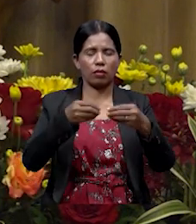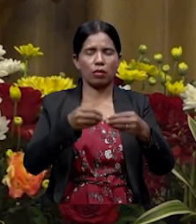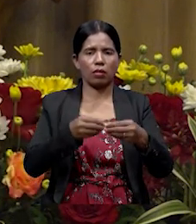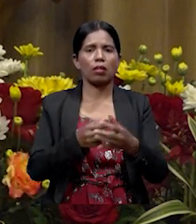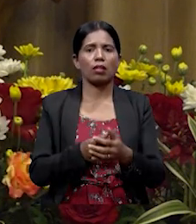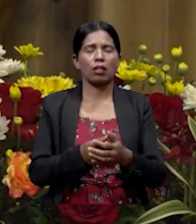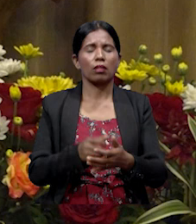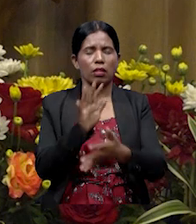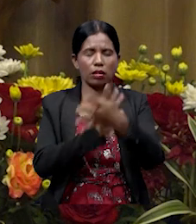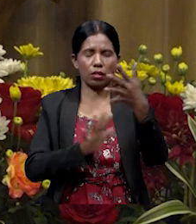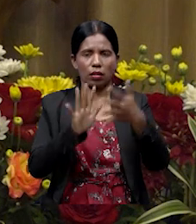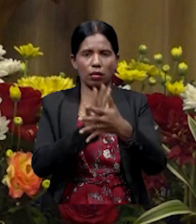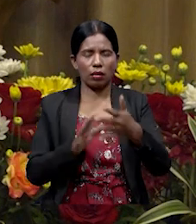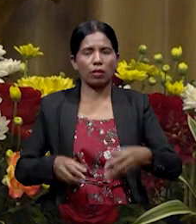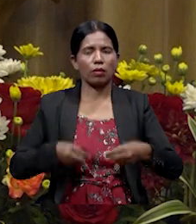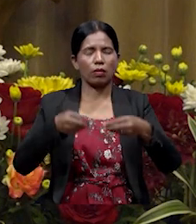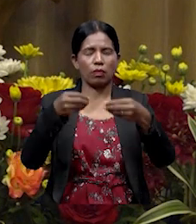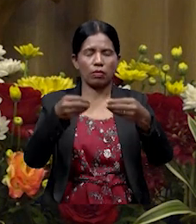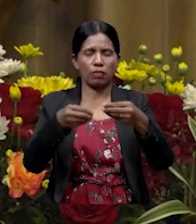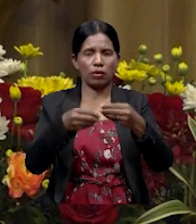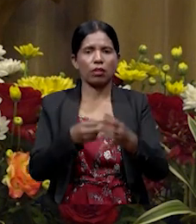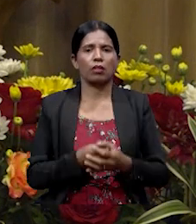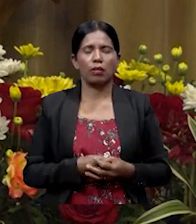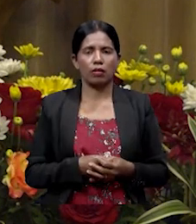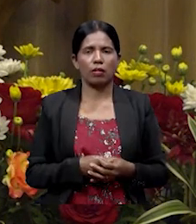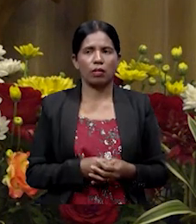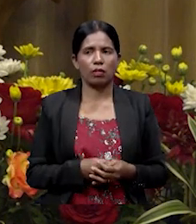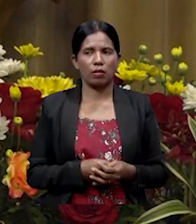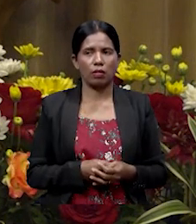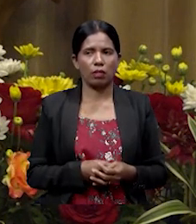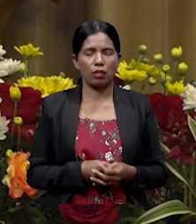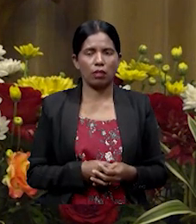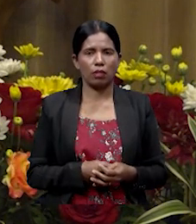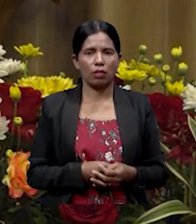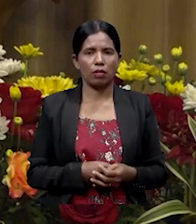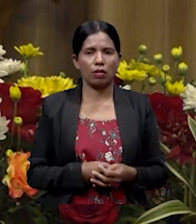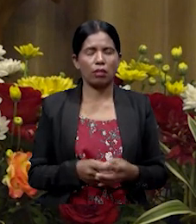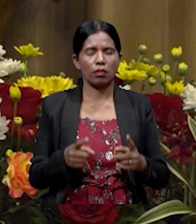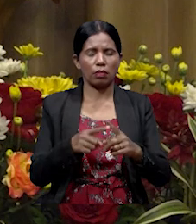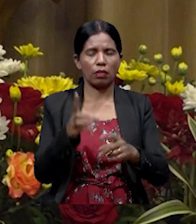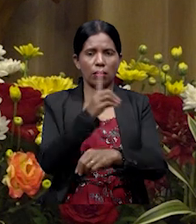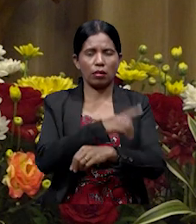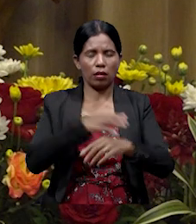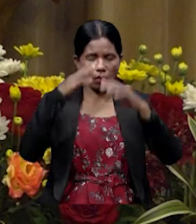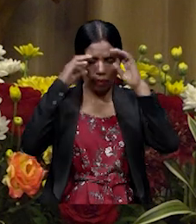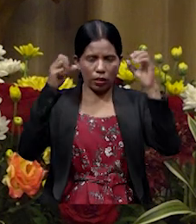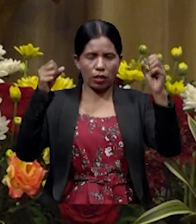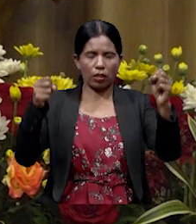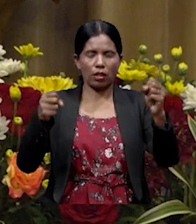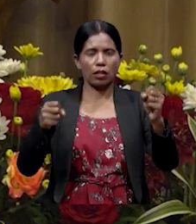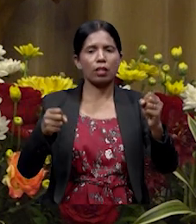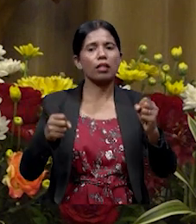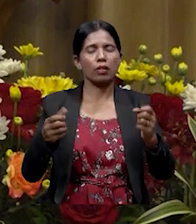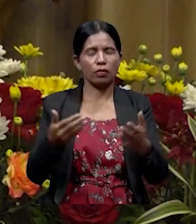a cerimônia da condecoração. Estes dias que precedem a investidura do novo presidente e as